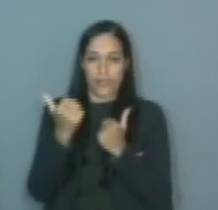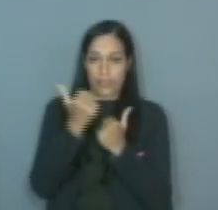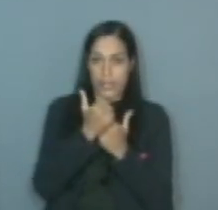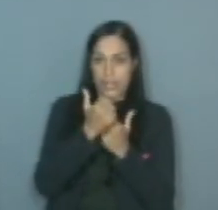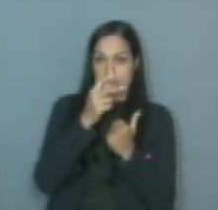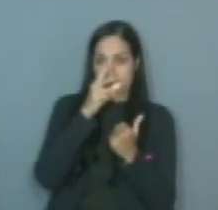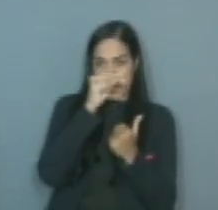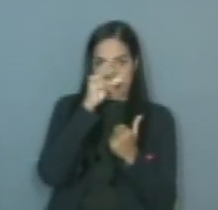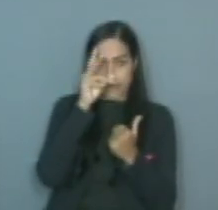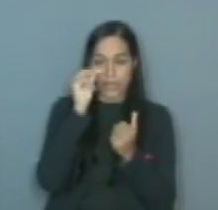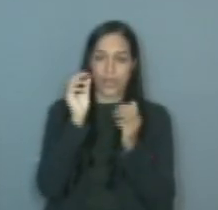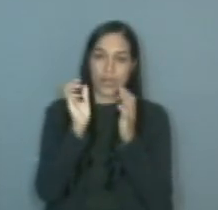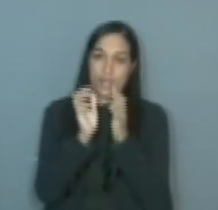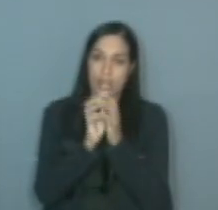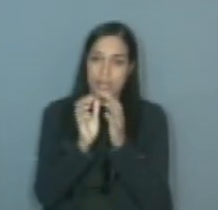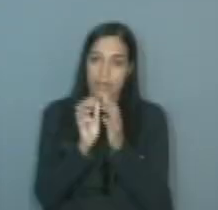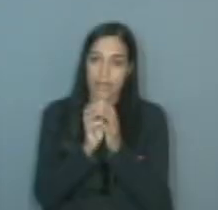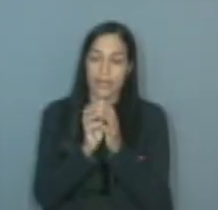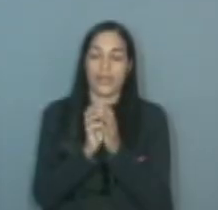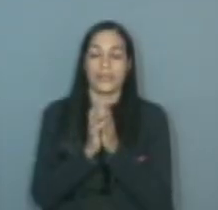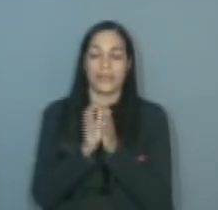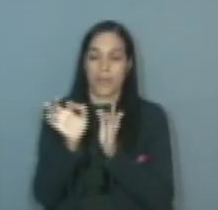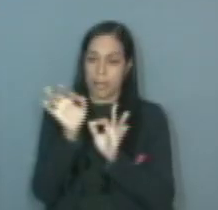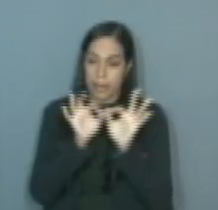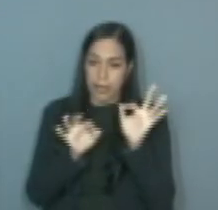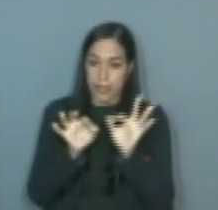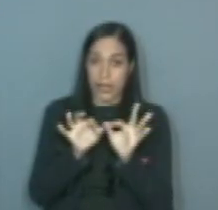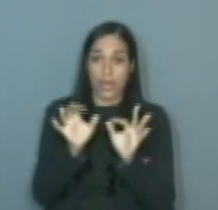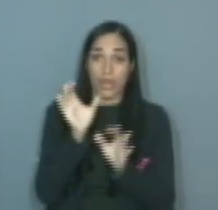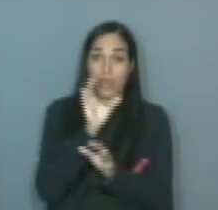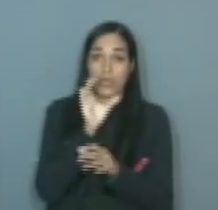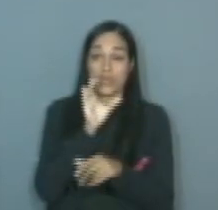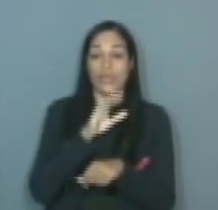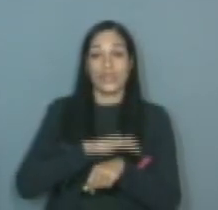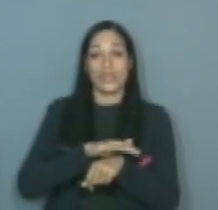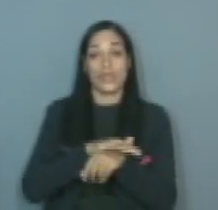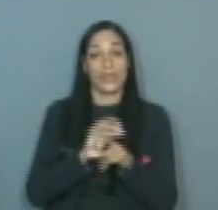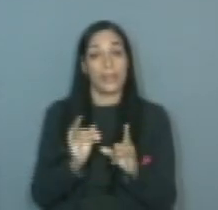Recife, pedindo providências urgentes em relação ao prédio